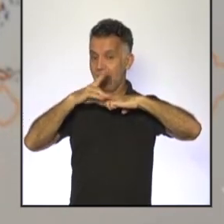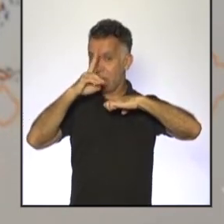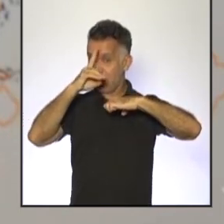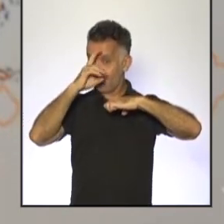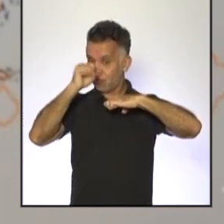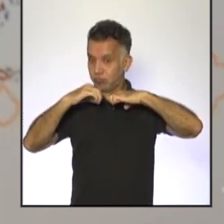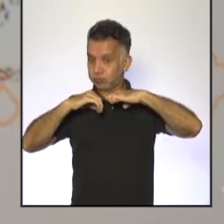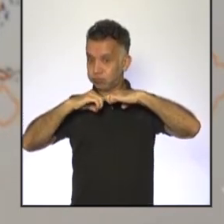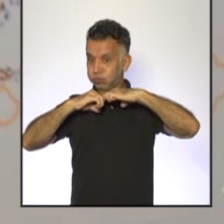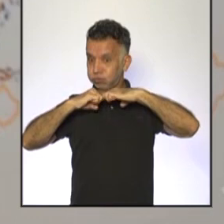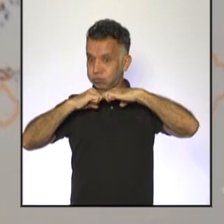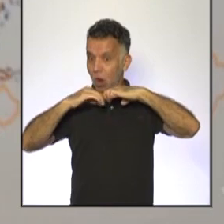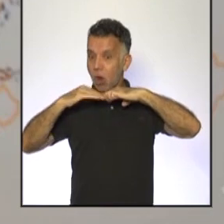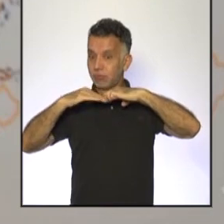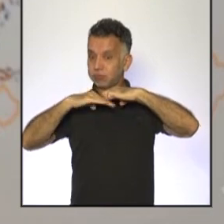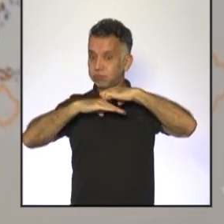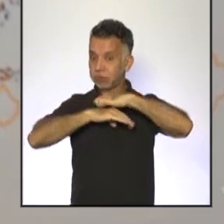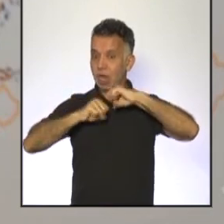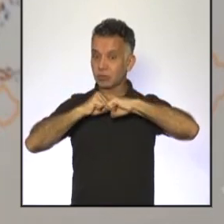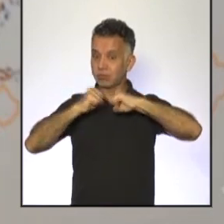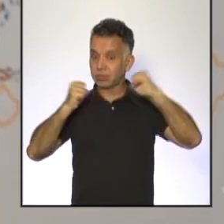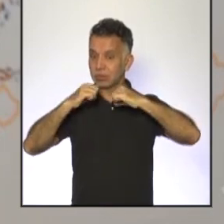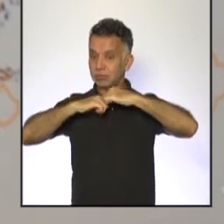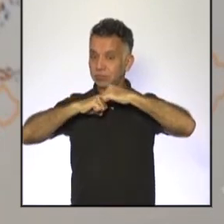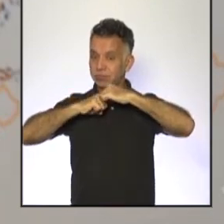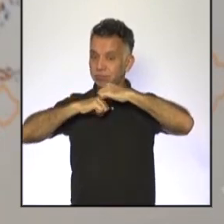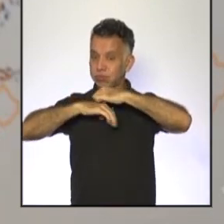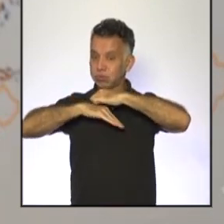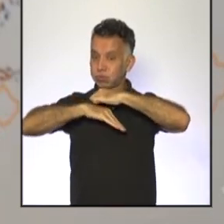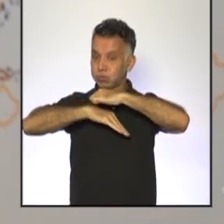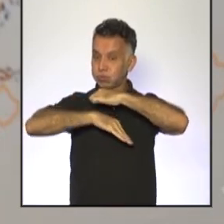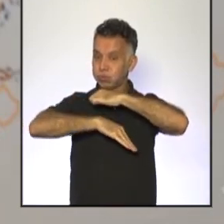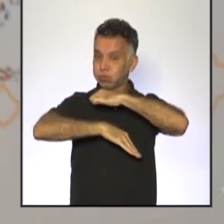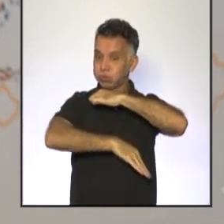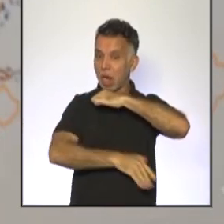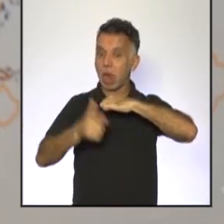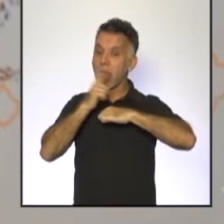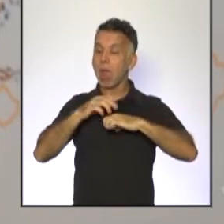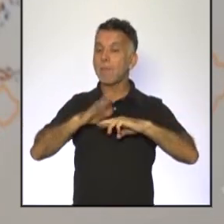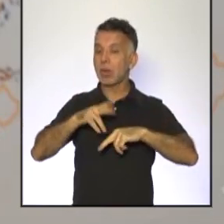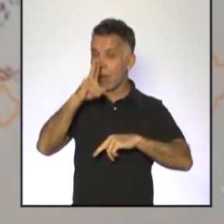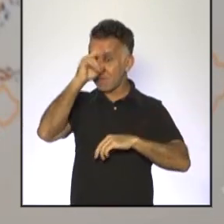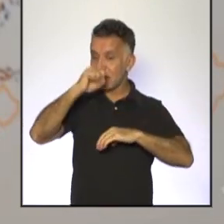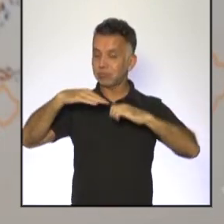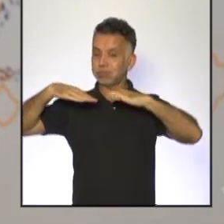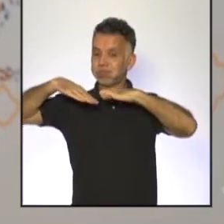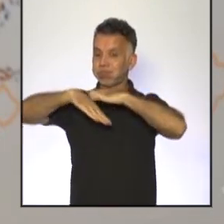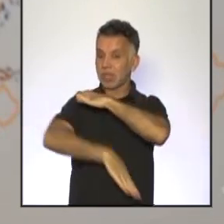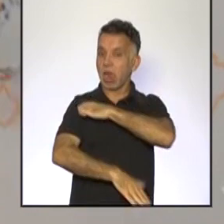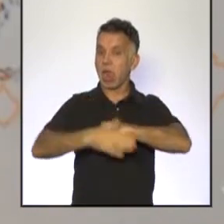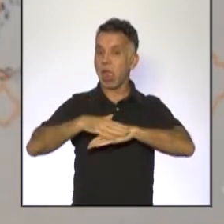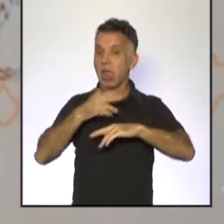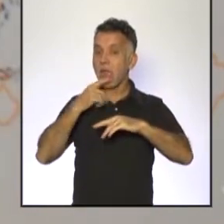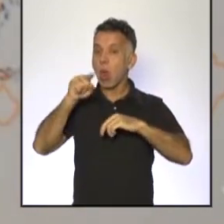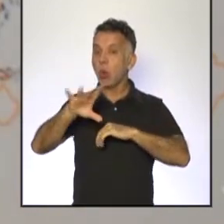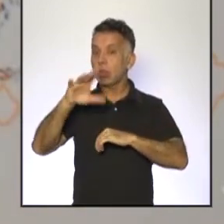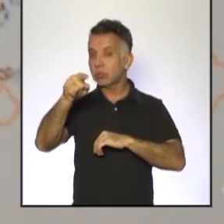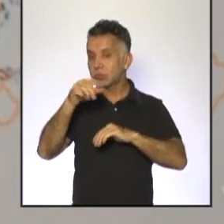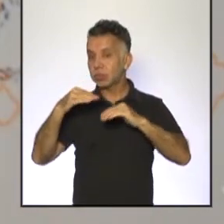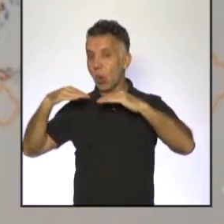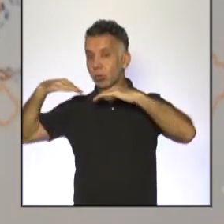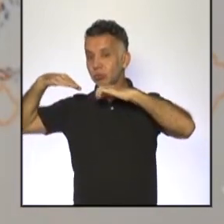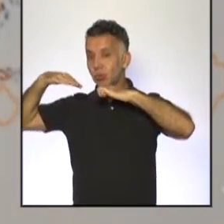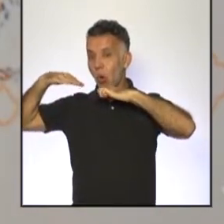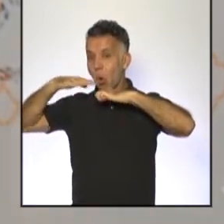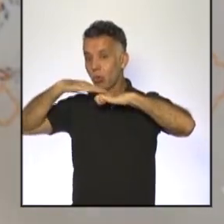a subductar. Ela tende a mergulhar porque ela é mais densa. E nesse